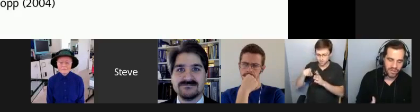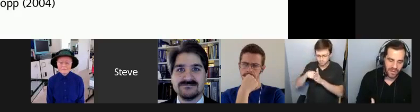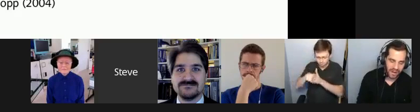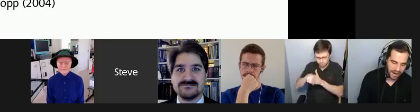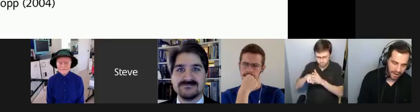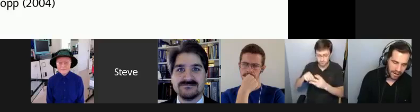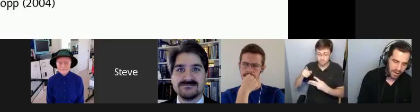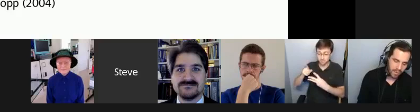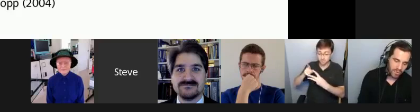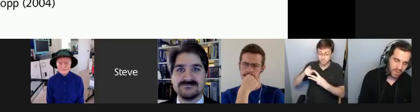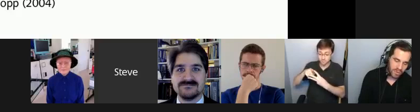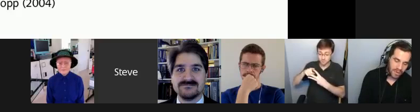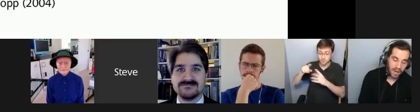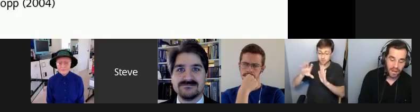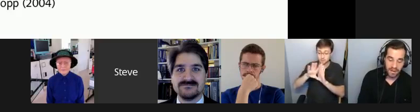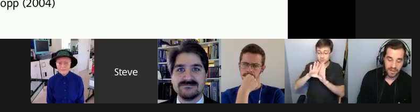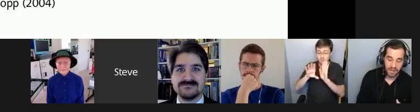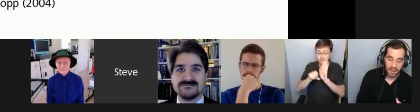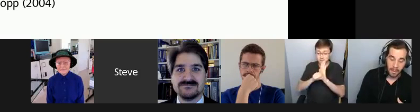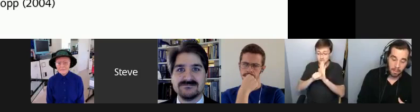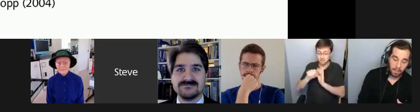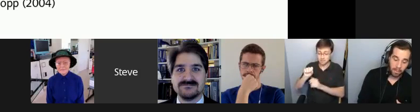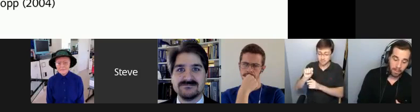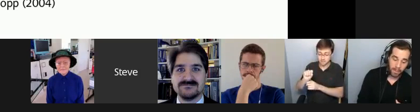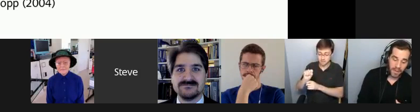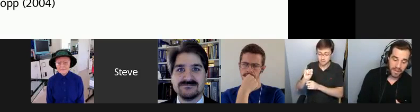como identificar os três